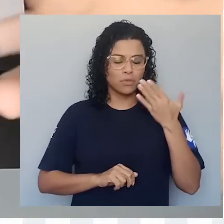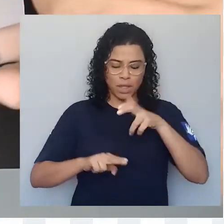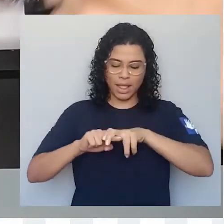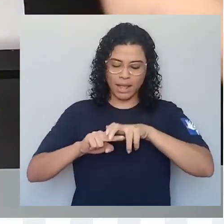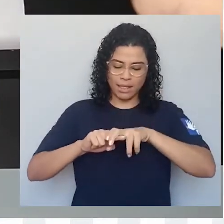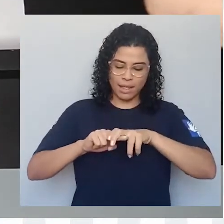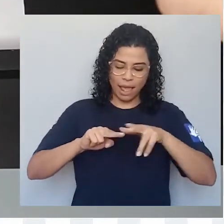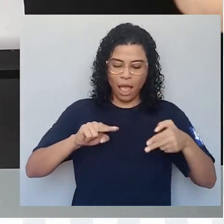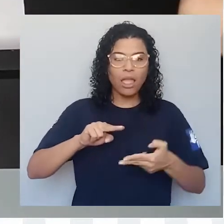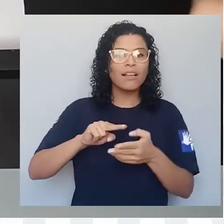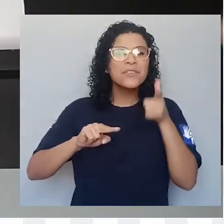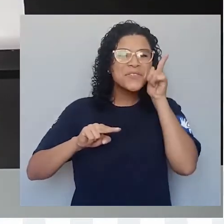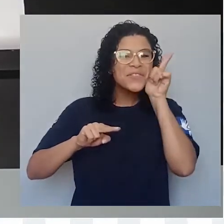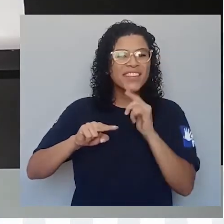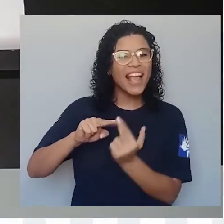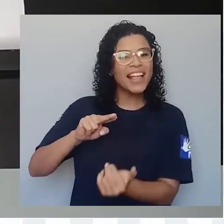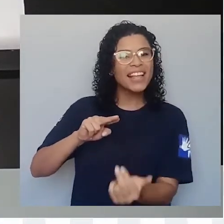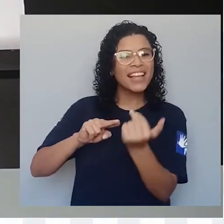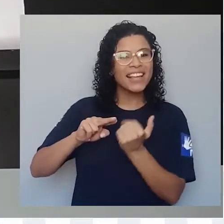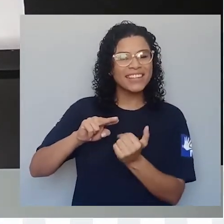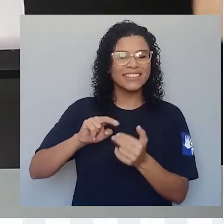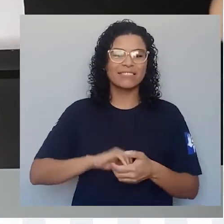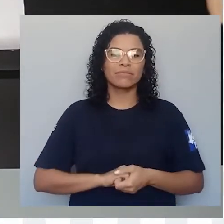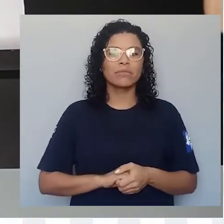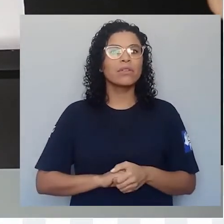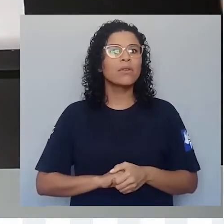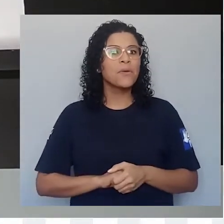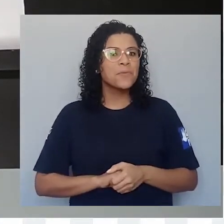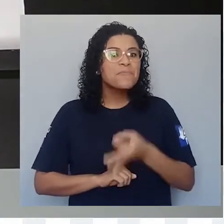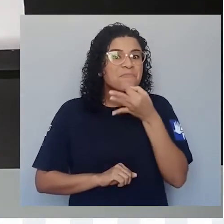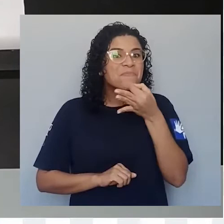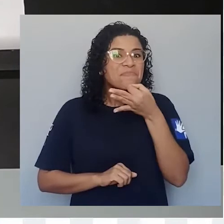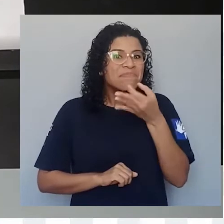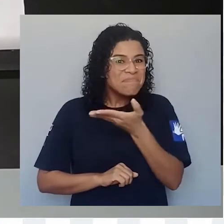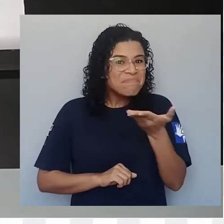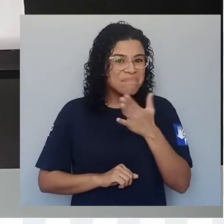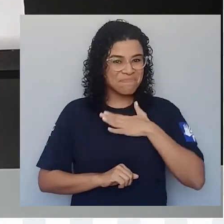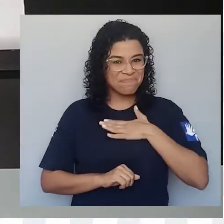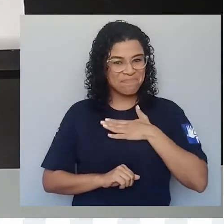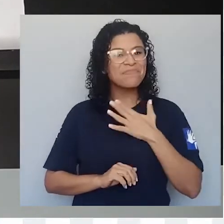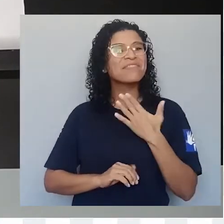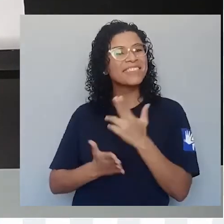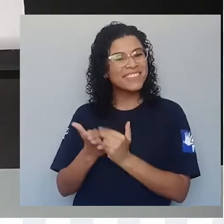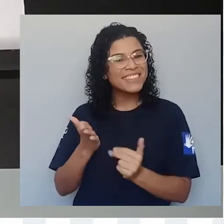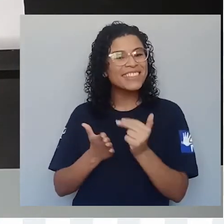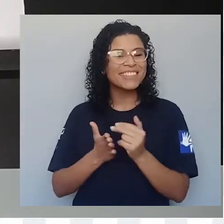você entrar e desenhar. O que você achou do meu